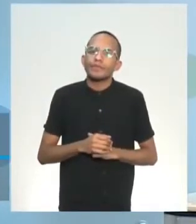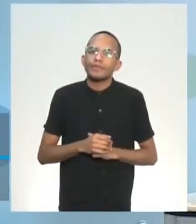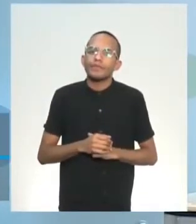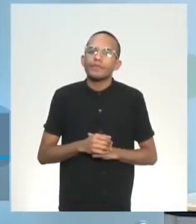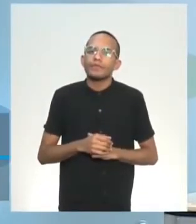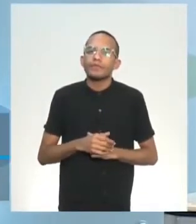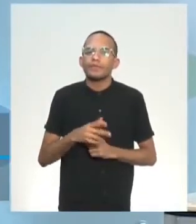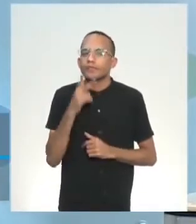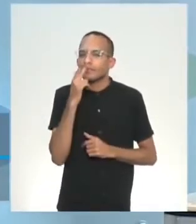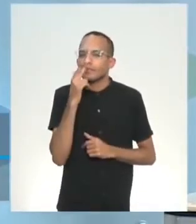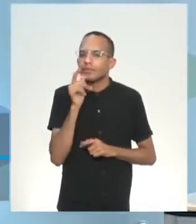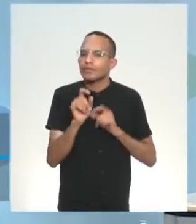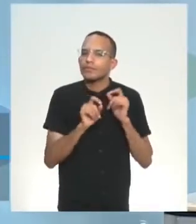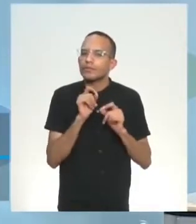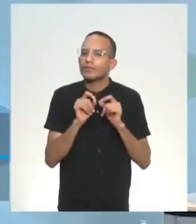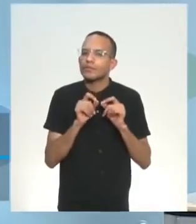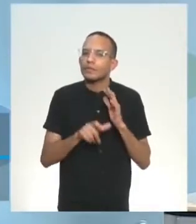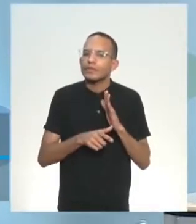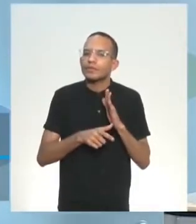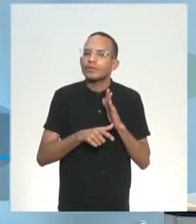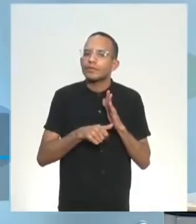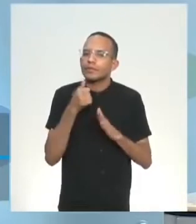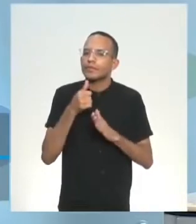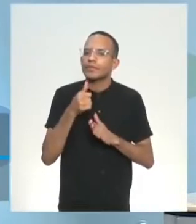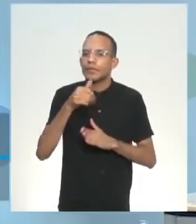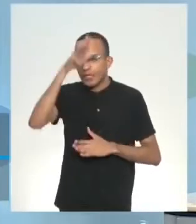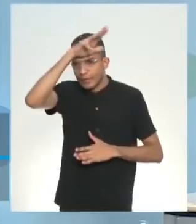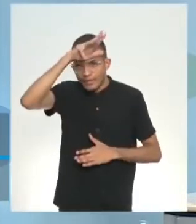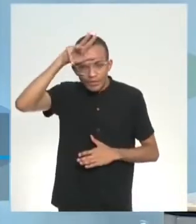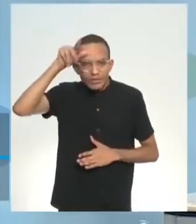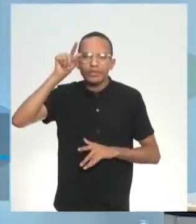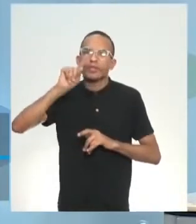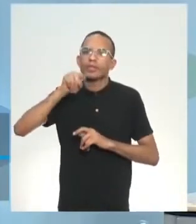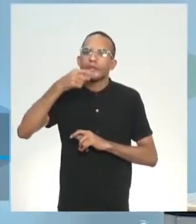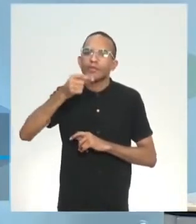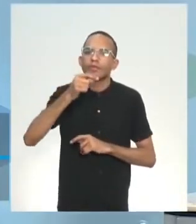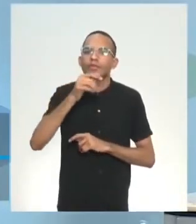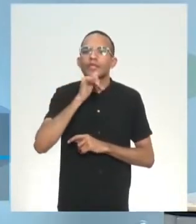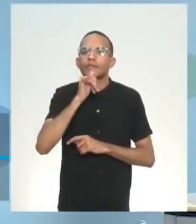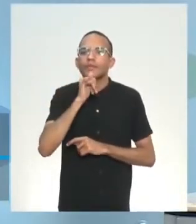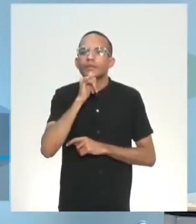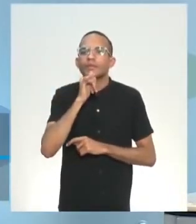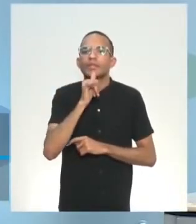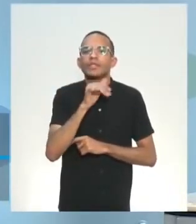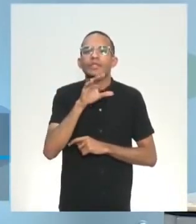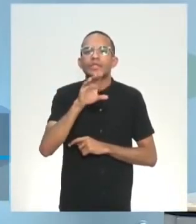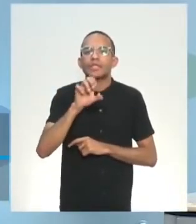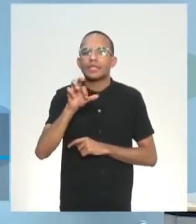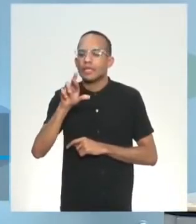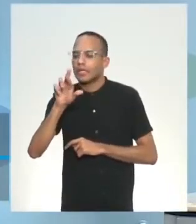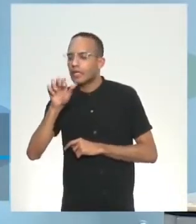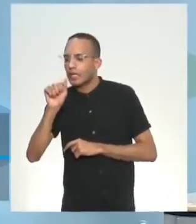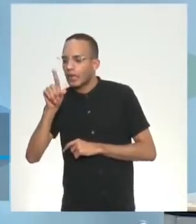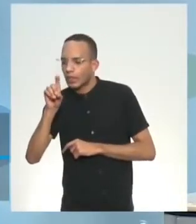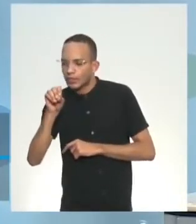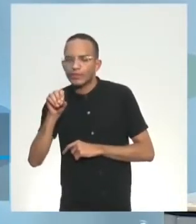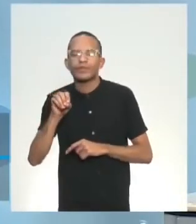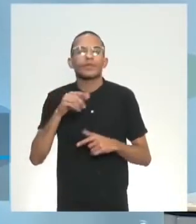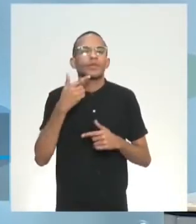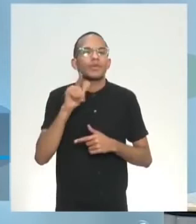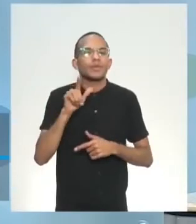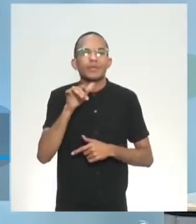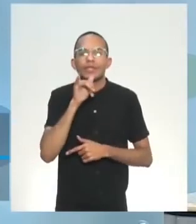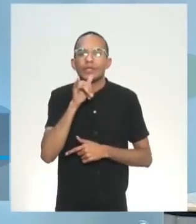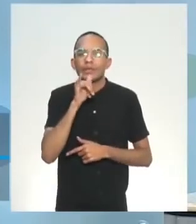Se eu não me engano, eu coloquei assim, ó, primeiro a Amazônia, depois a gente vai trabalhar com Cerrado, tá bom? Depois, se eu não me